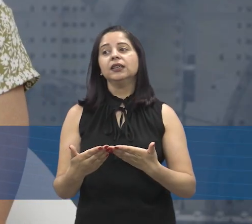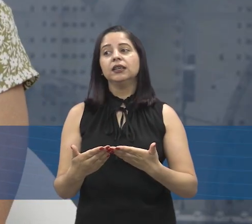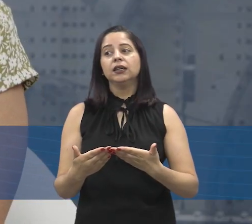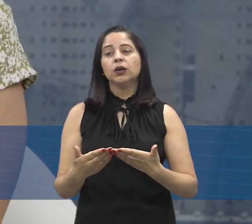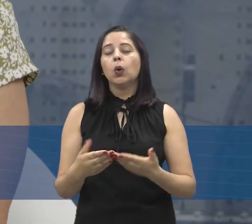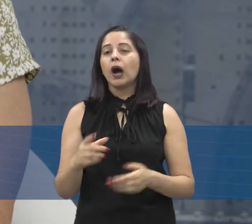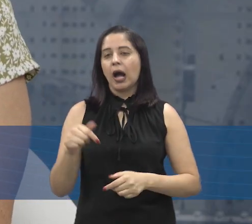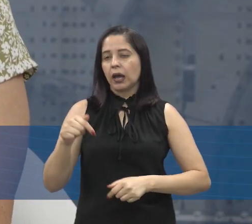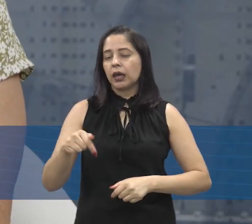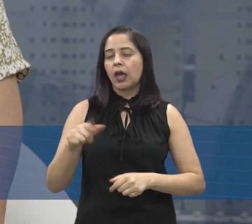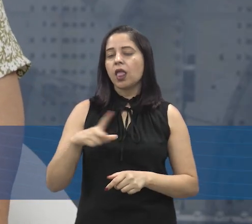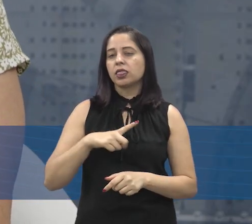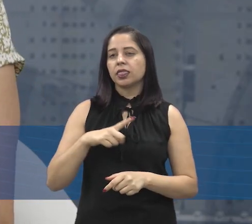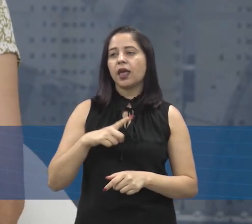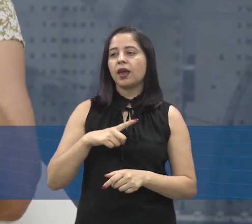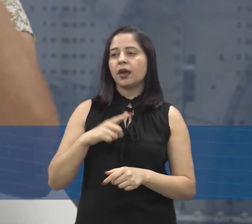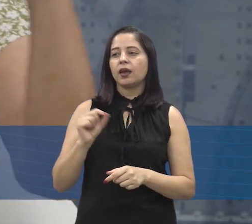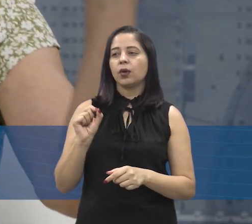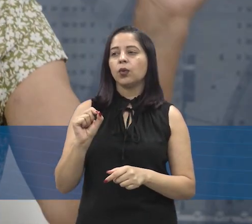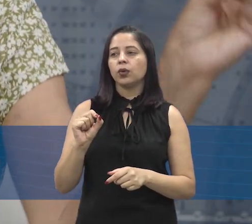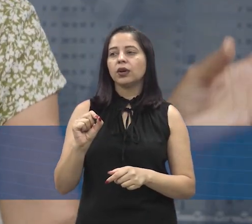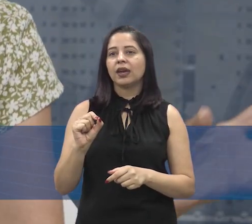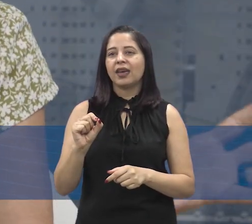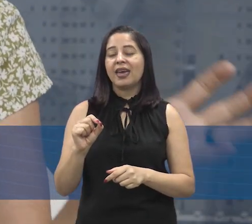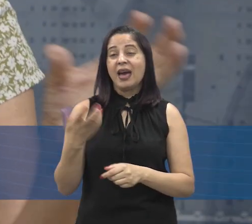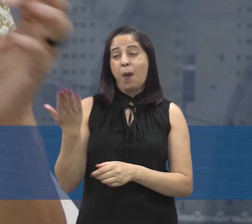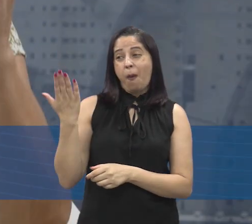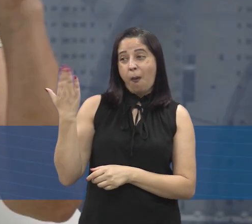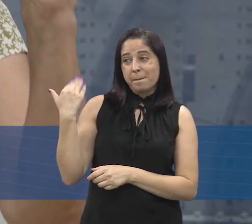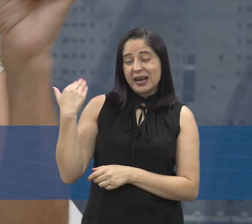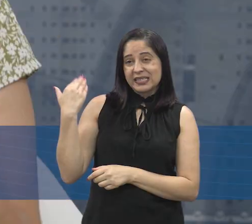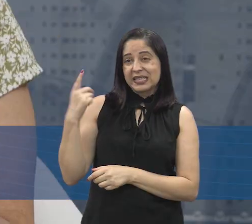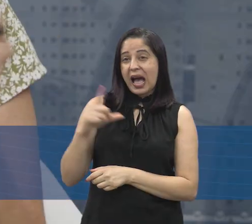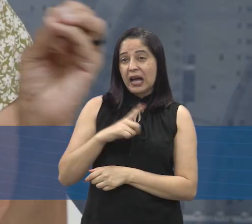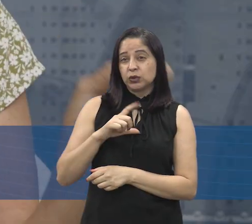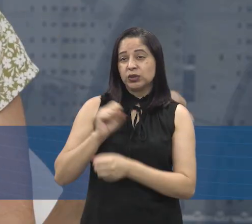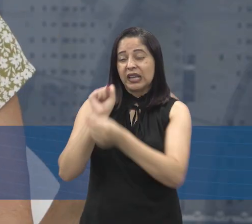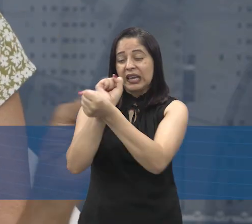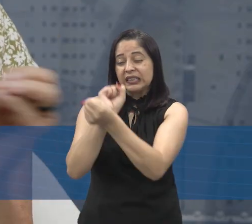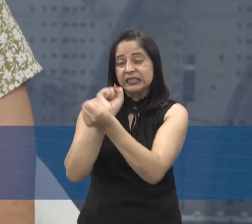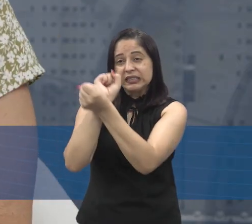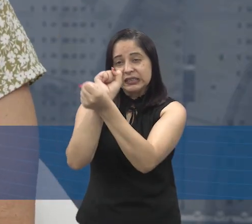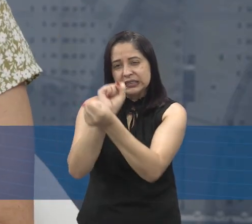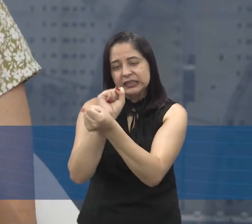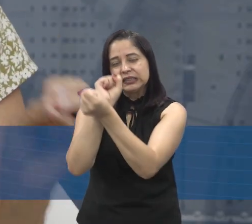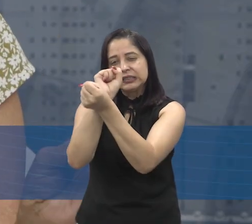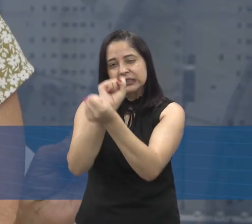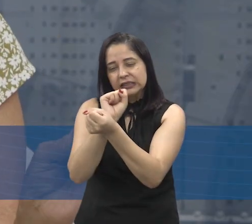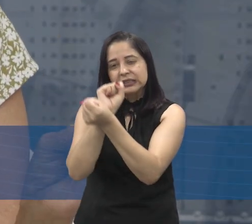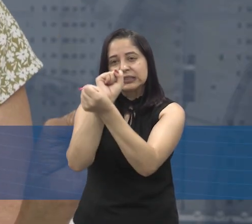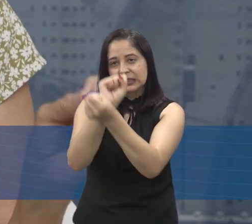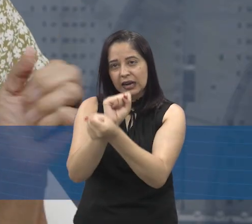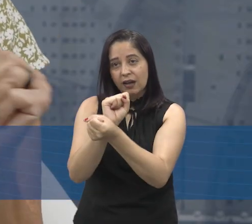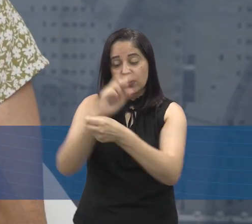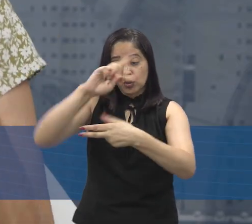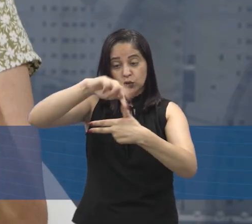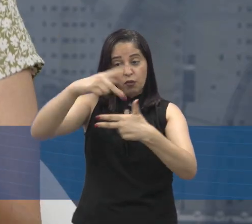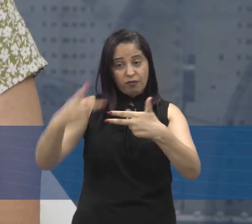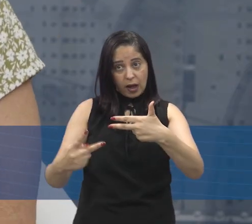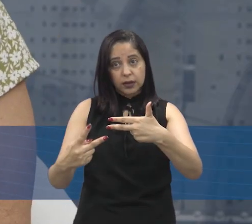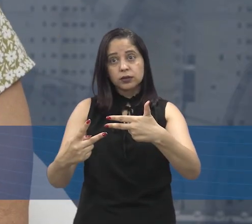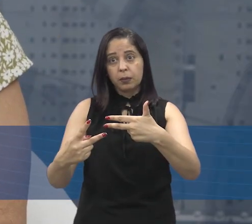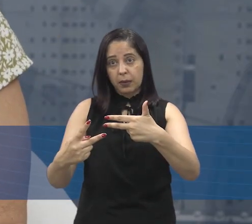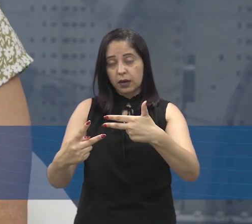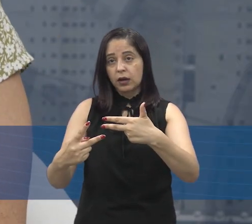uma questão também escravocrata, né? Toda a região do Vale do Paraíba Paulista A gente